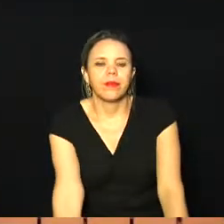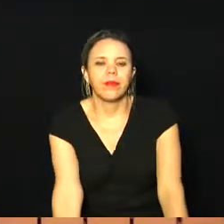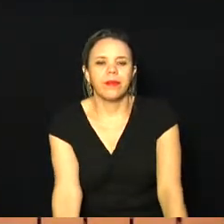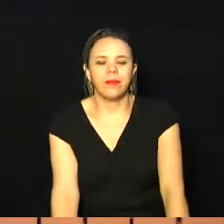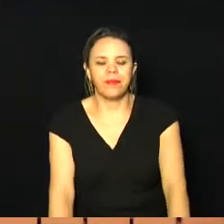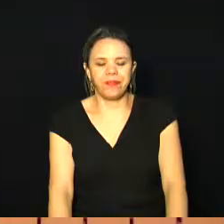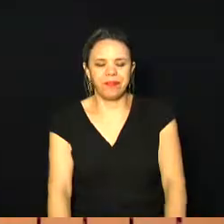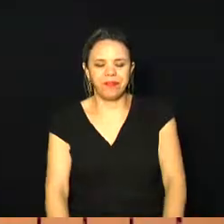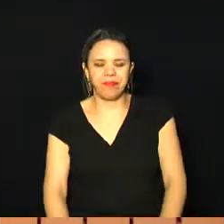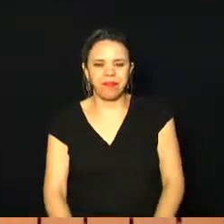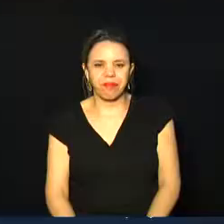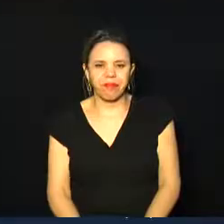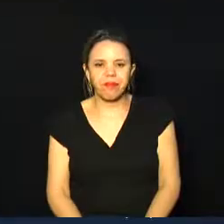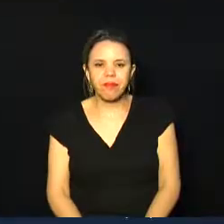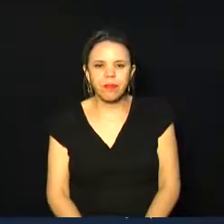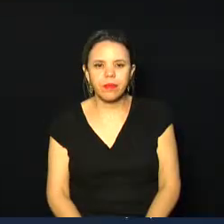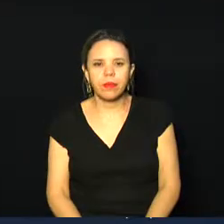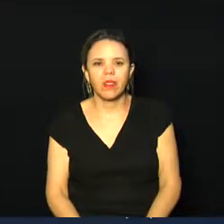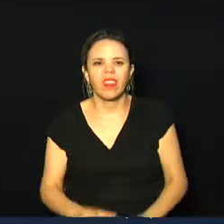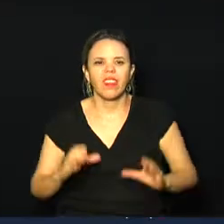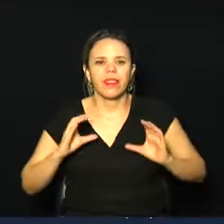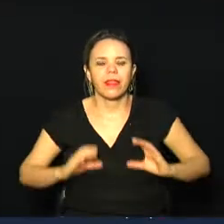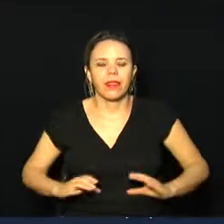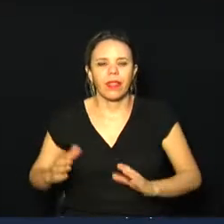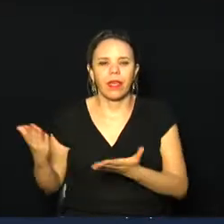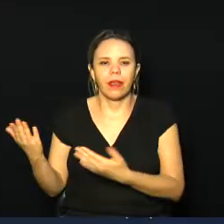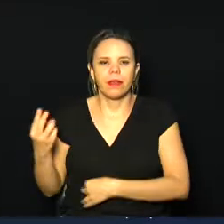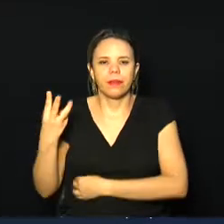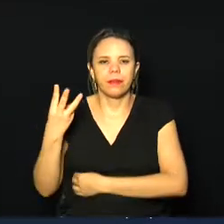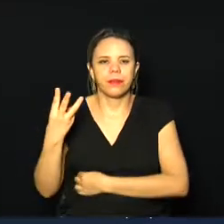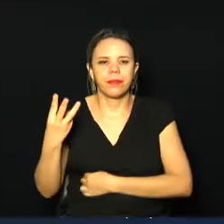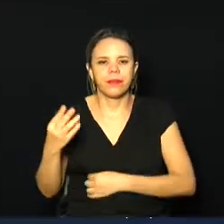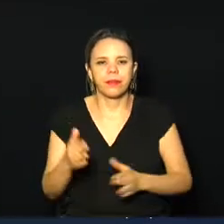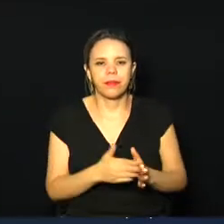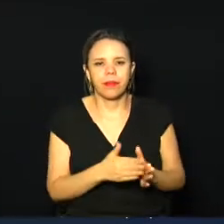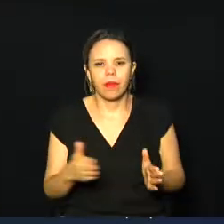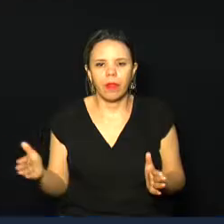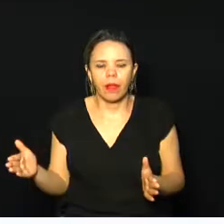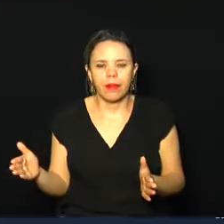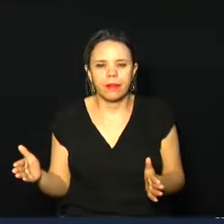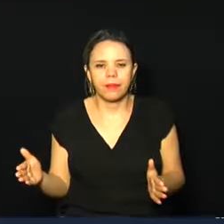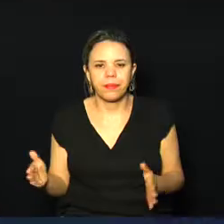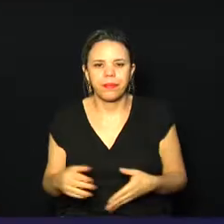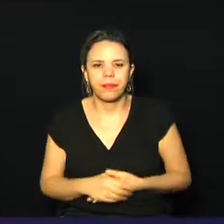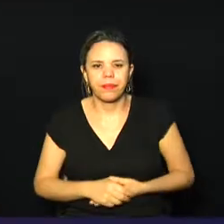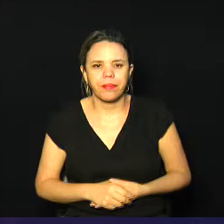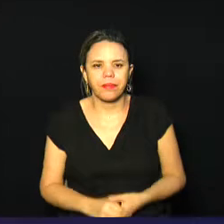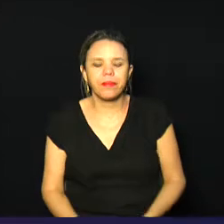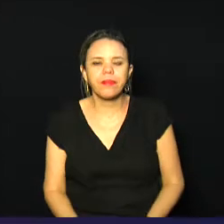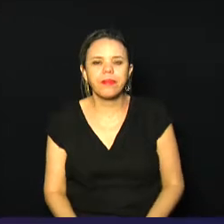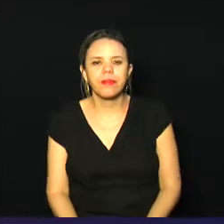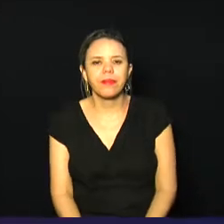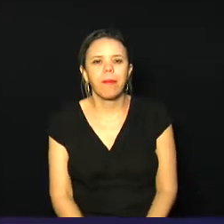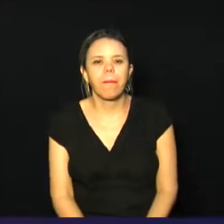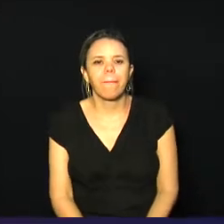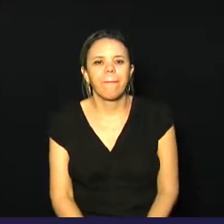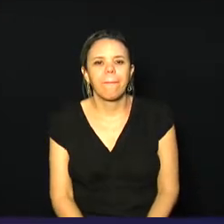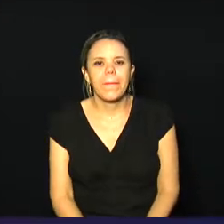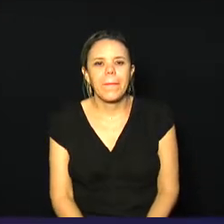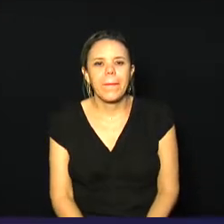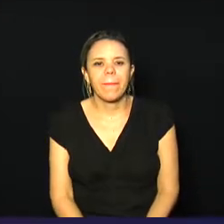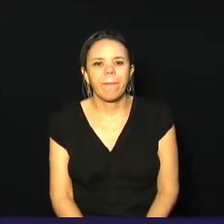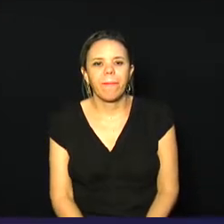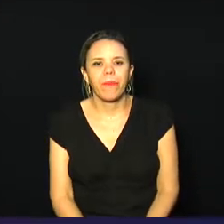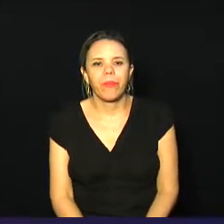a vítima, há um escalonamento desse comportamento, né? São 3 fases. Pode passar para o slide 2, por